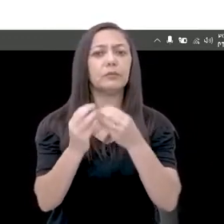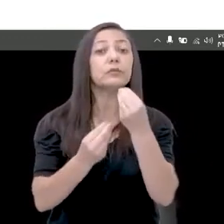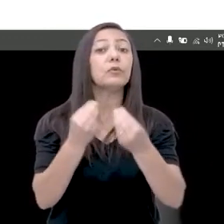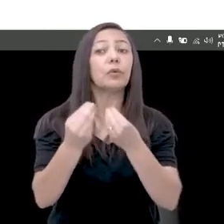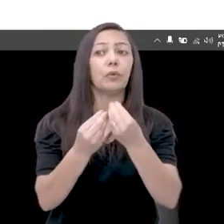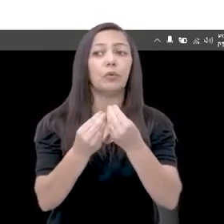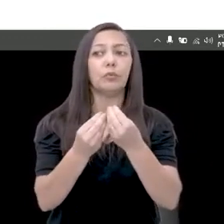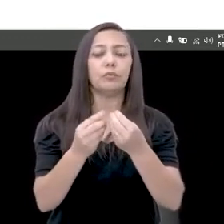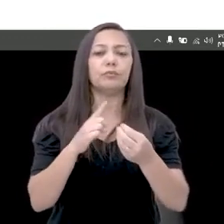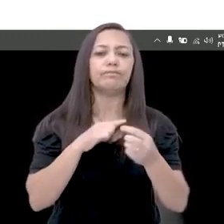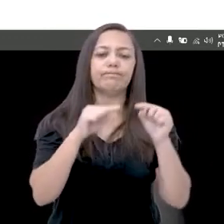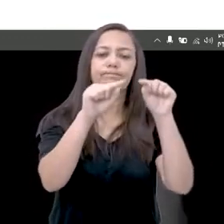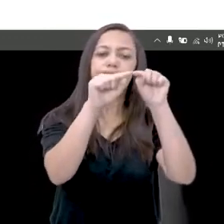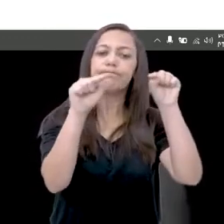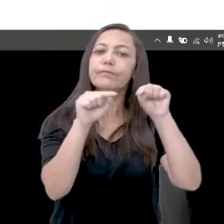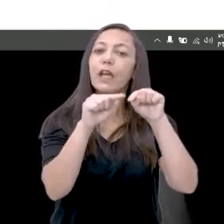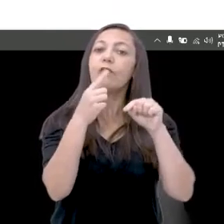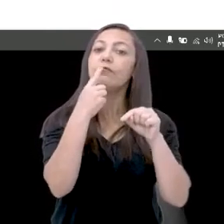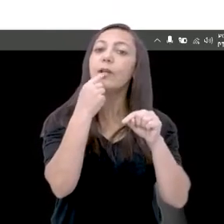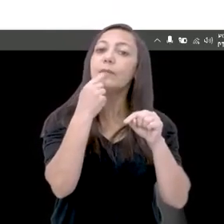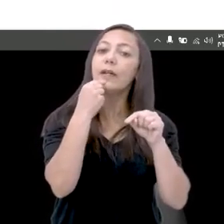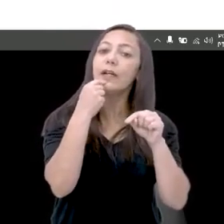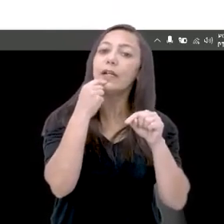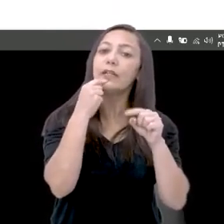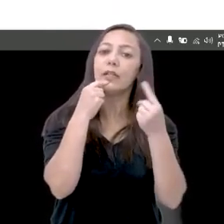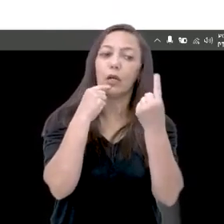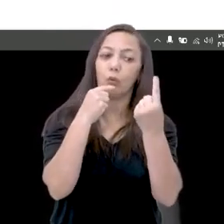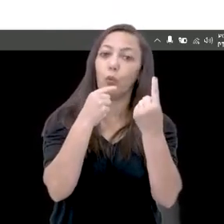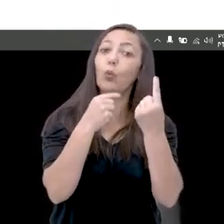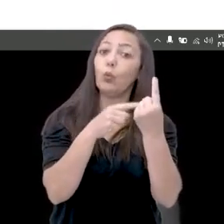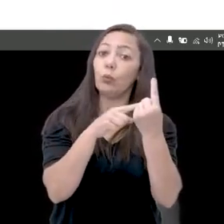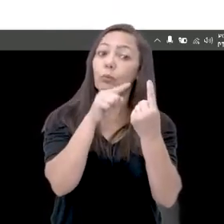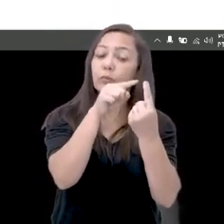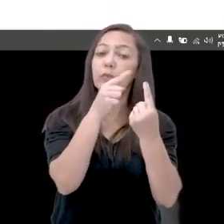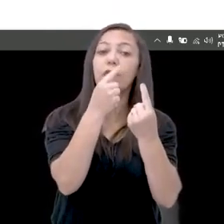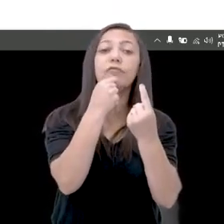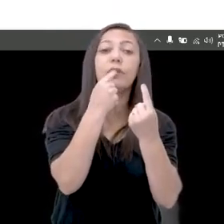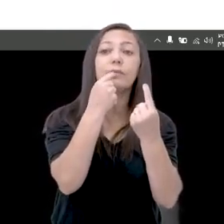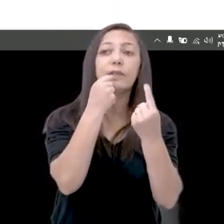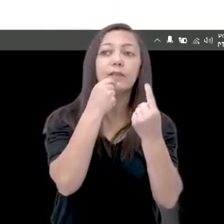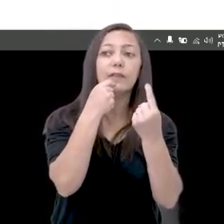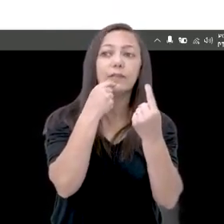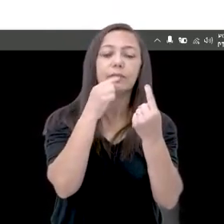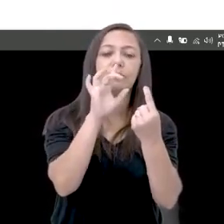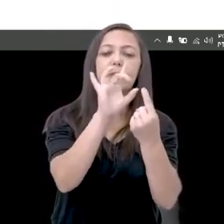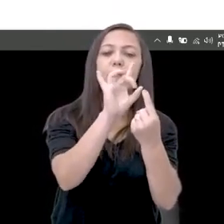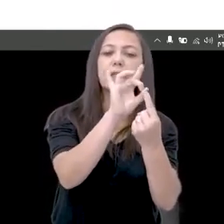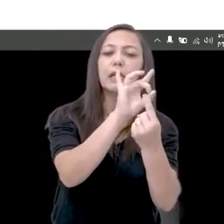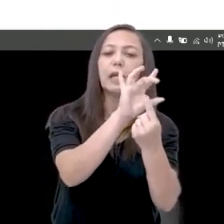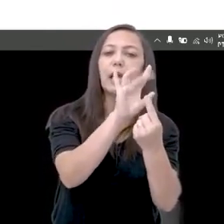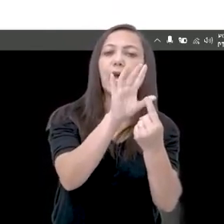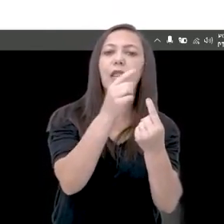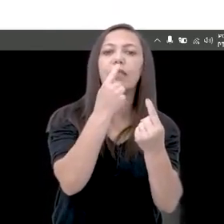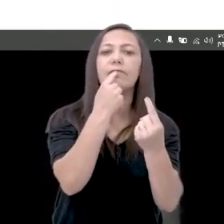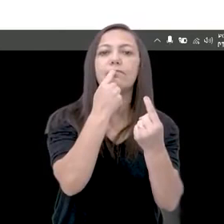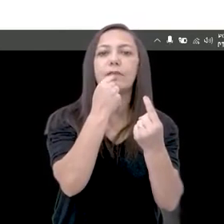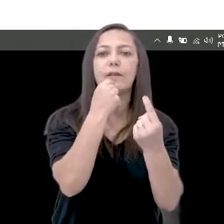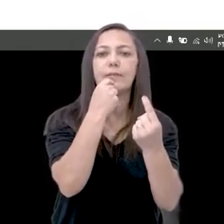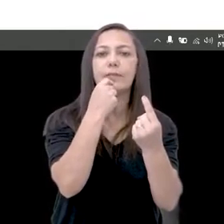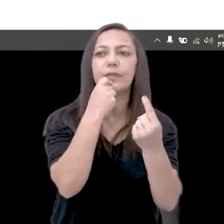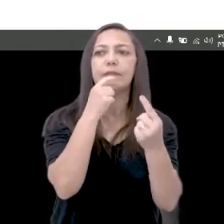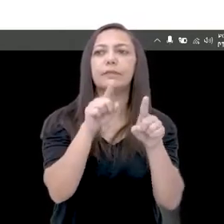dessa forma. Eu tenho uma parte de tinta vermelha, que é o que ela diz aqui, ó, para cada parte de